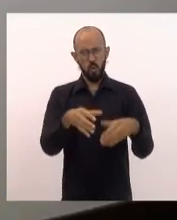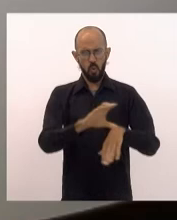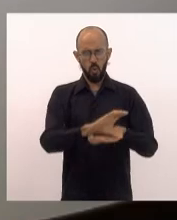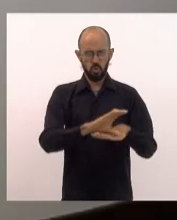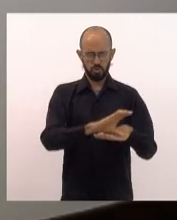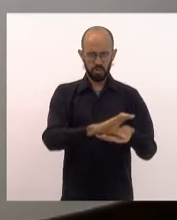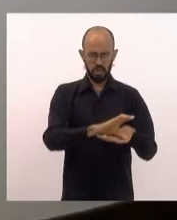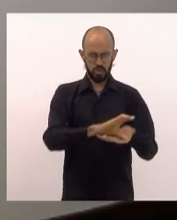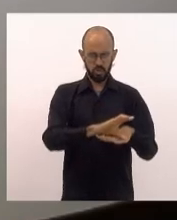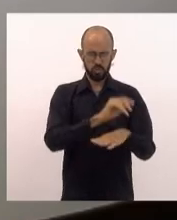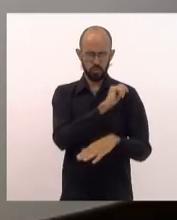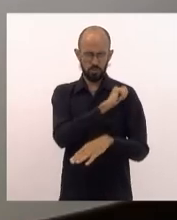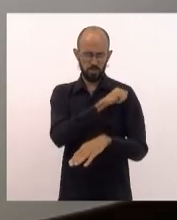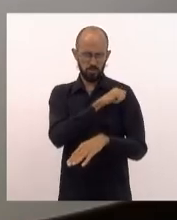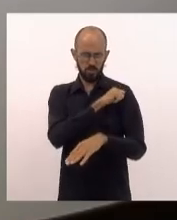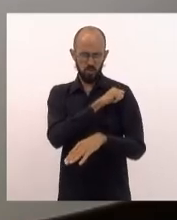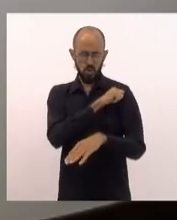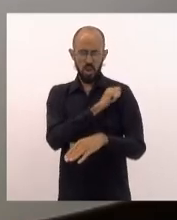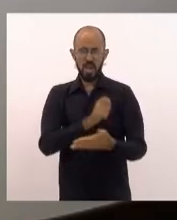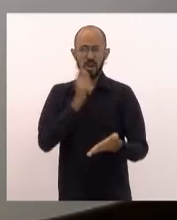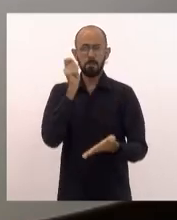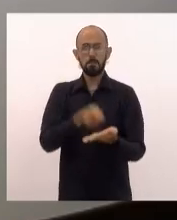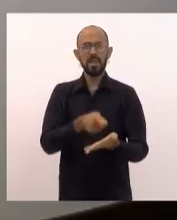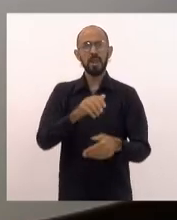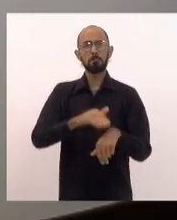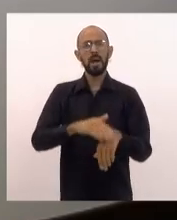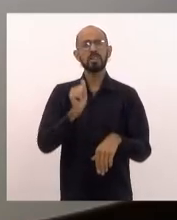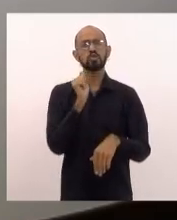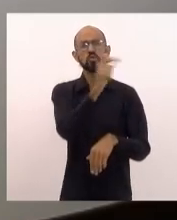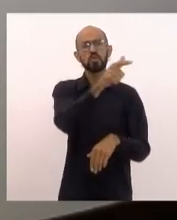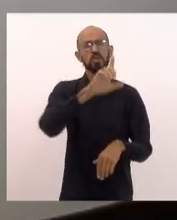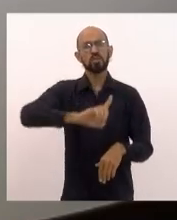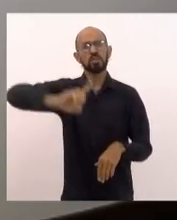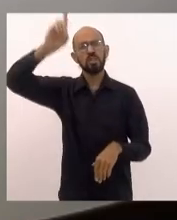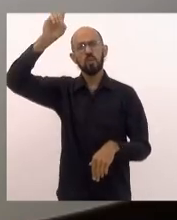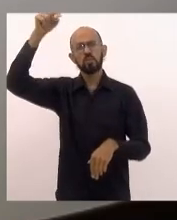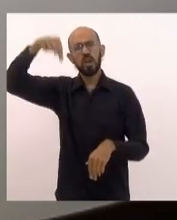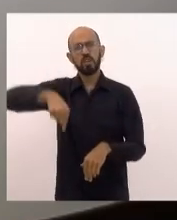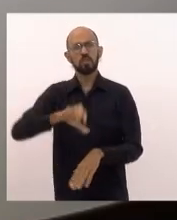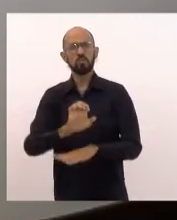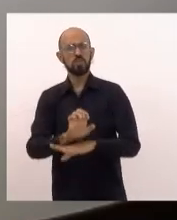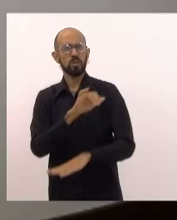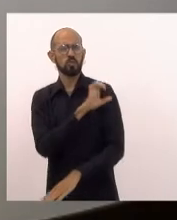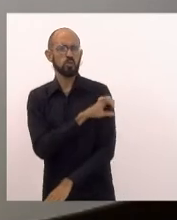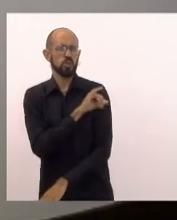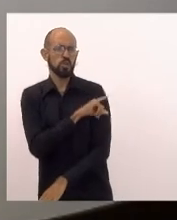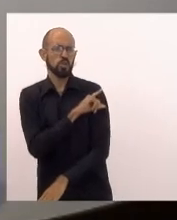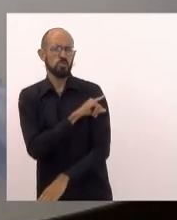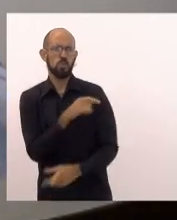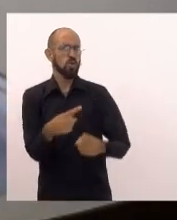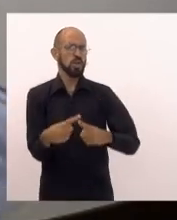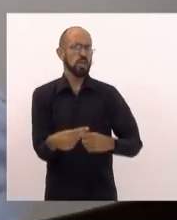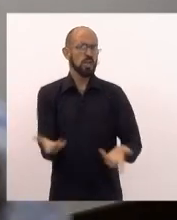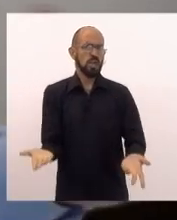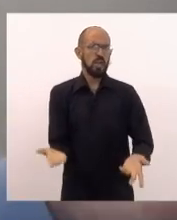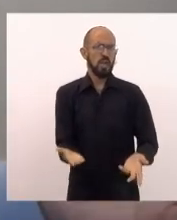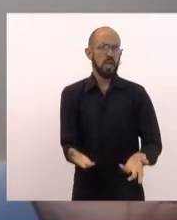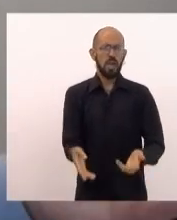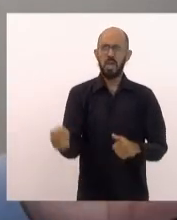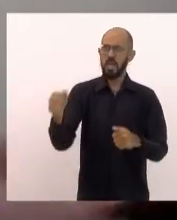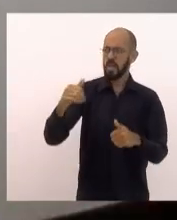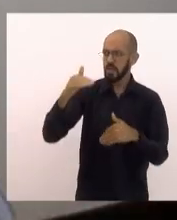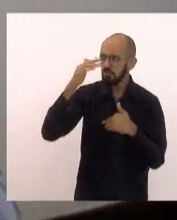Fiscal manda mais que Deus aqui no Rio de Janeiro, né? Manda mais que Deus, como diz o povo, né? Porque, assim, a ele tem que se